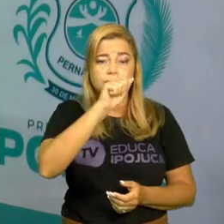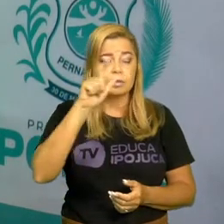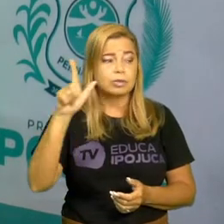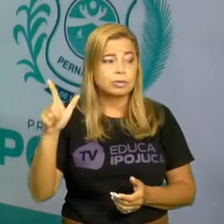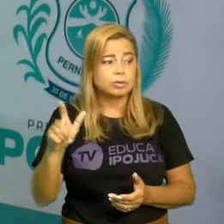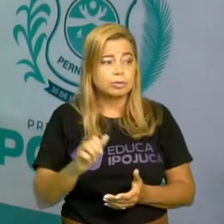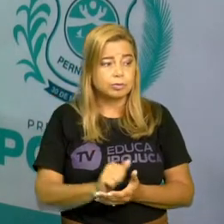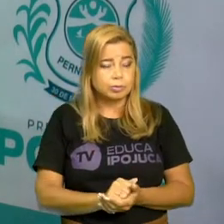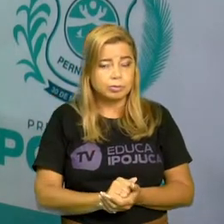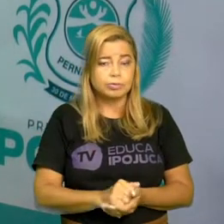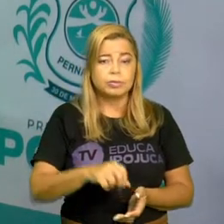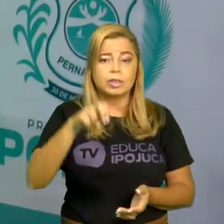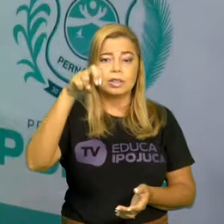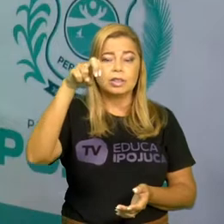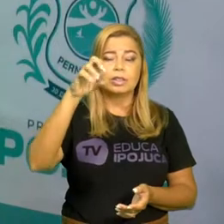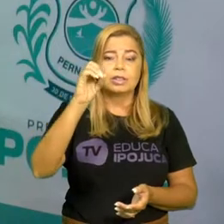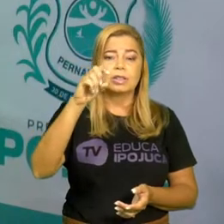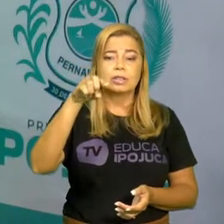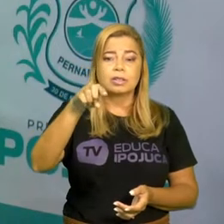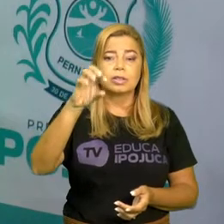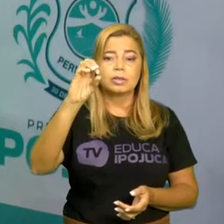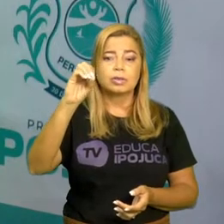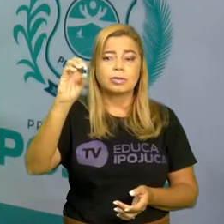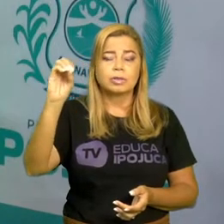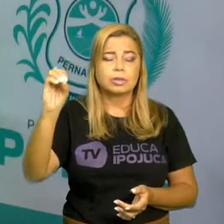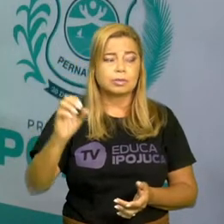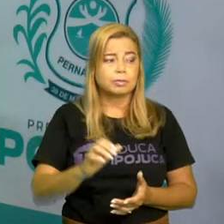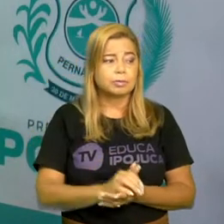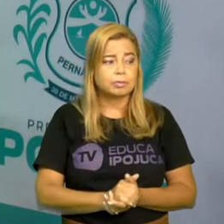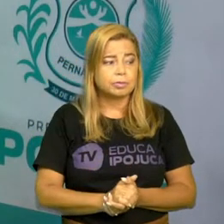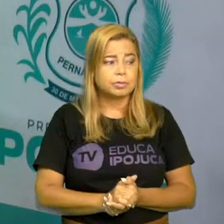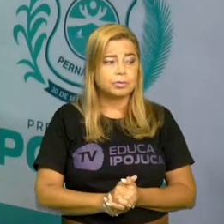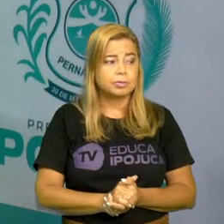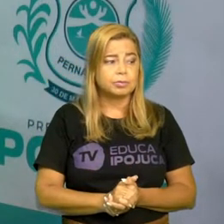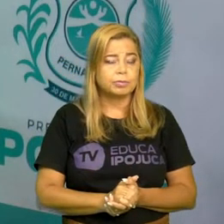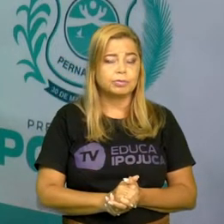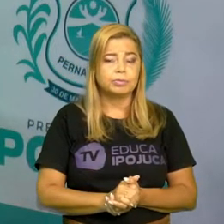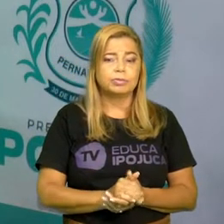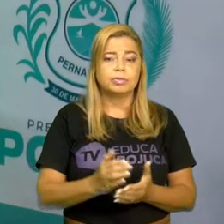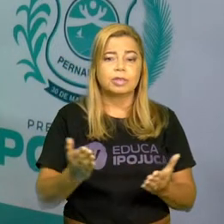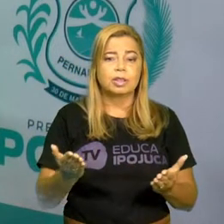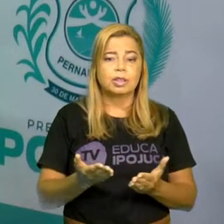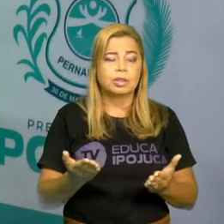temos 4 centenas de milhar. Então aqui nós temos